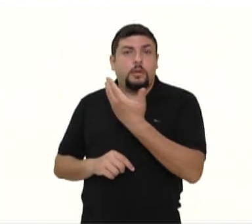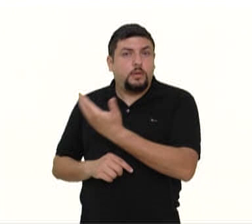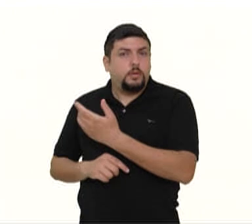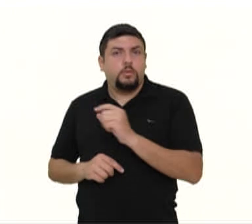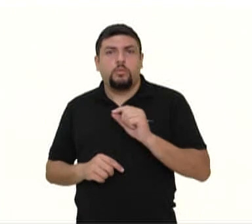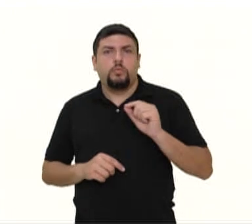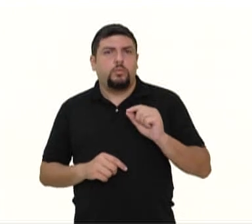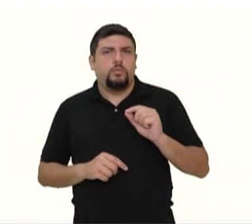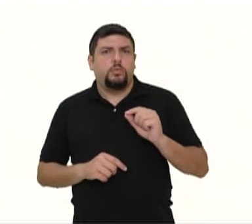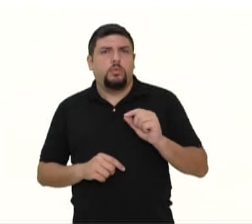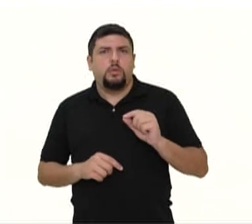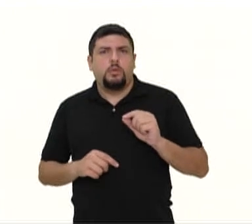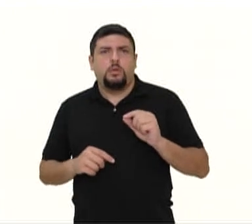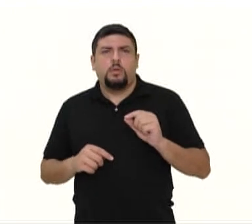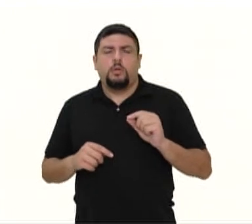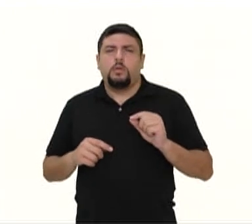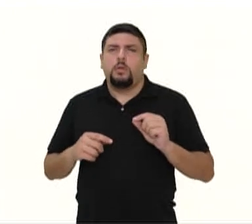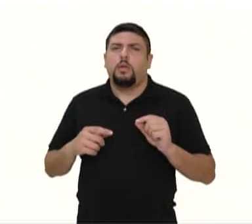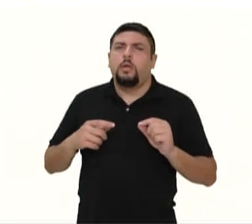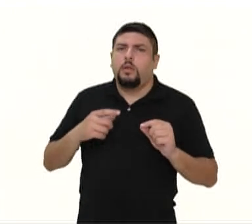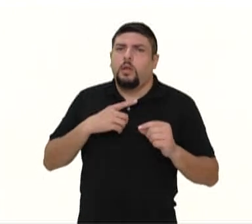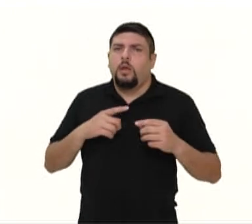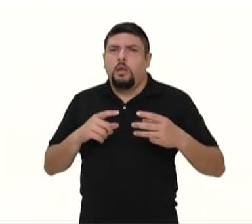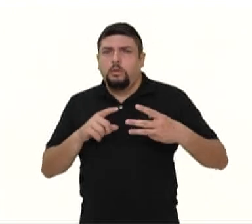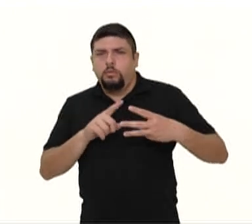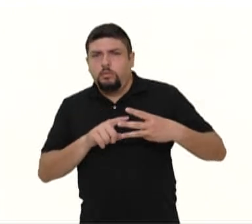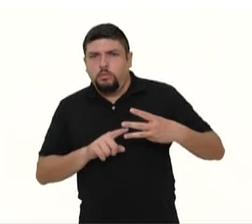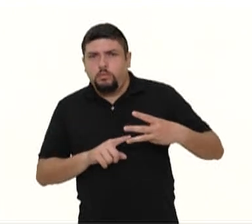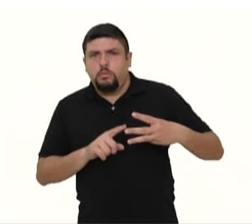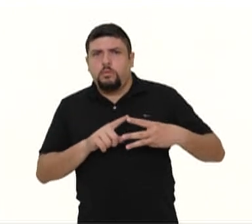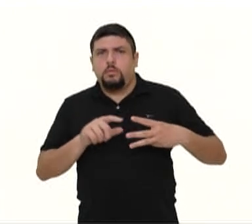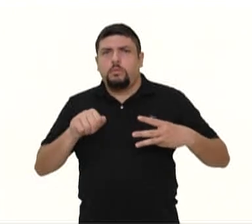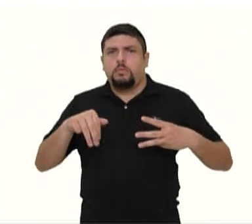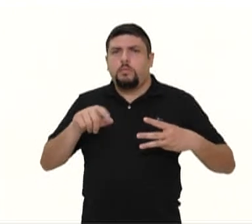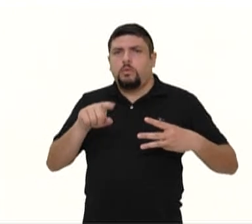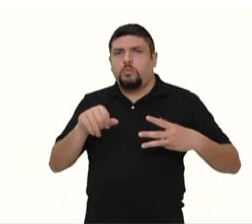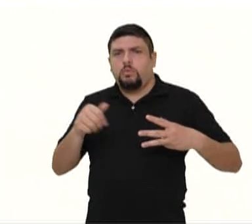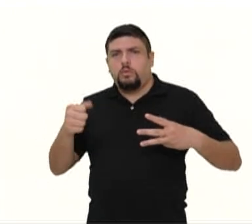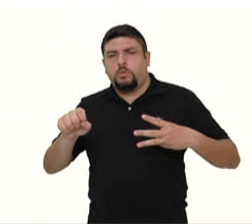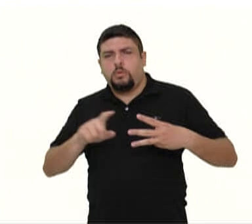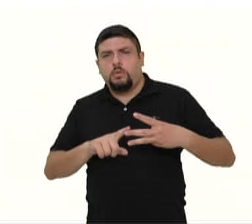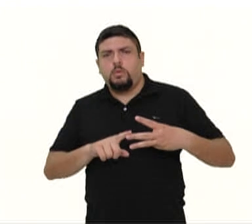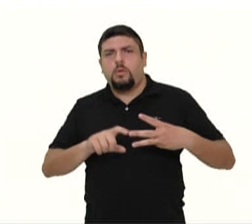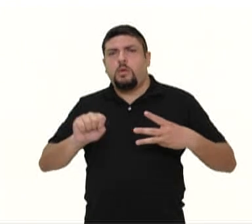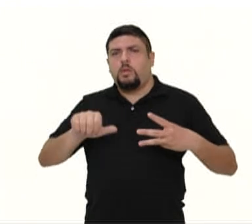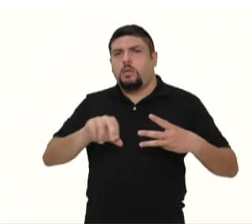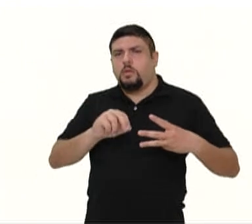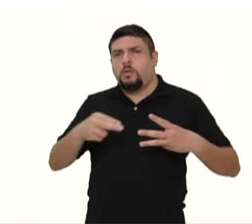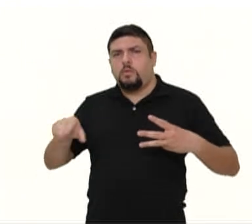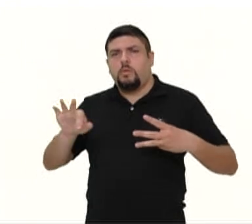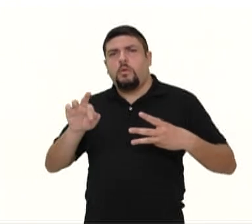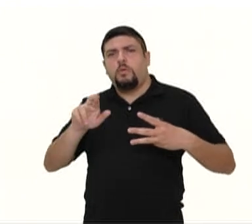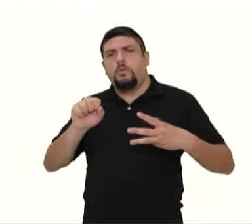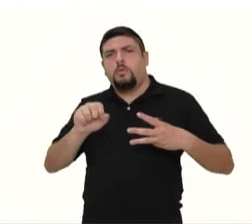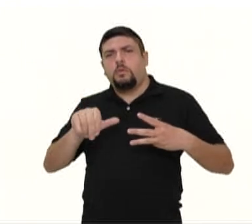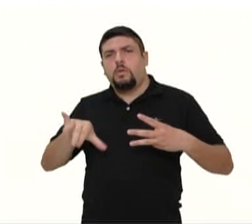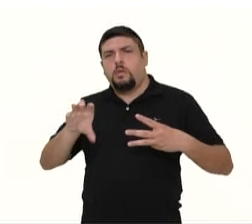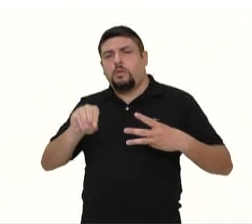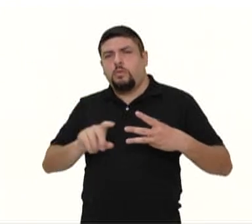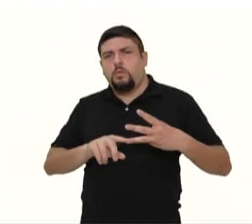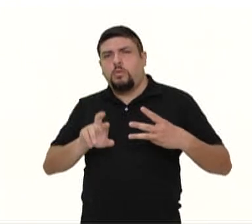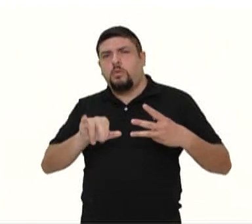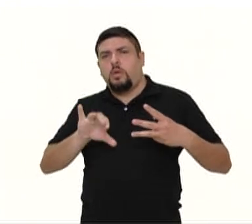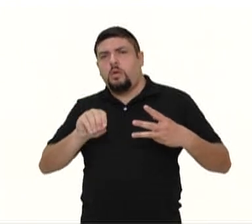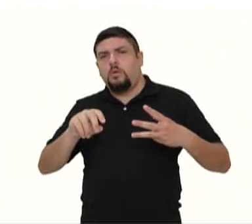várias bacias. O poeta diz que são 3, né? Amazonas, São Francisco, Rio da Prata, 3 rios que nascem por ali. Porém, o